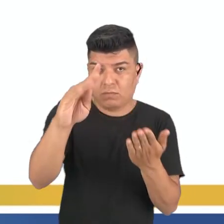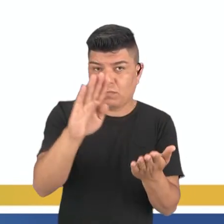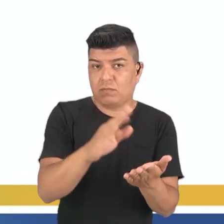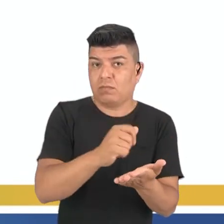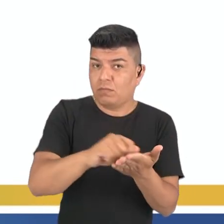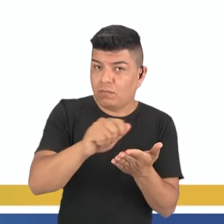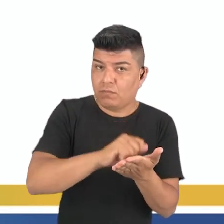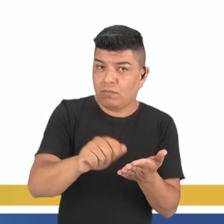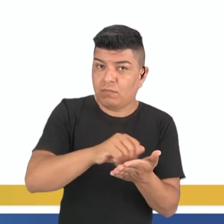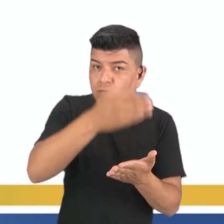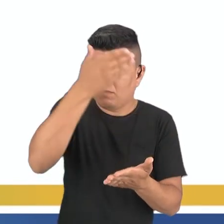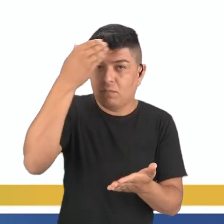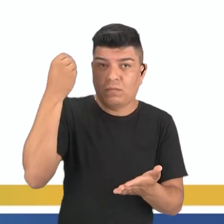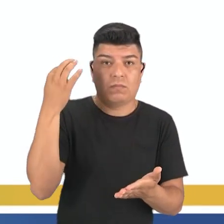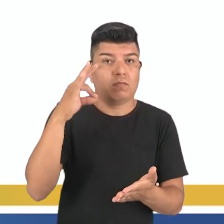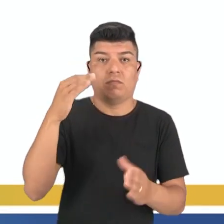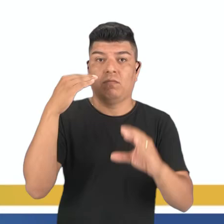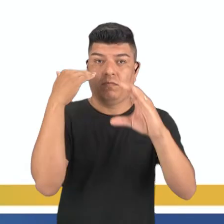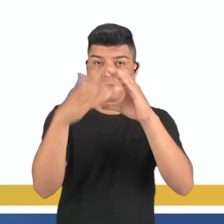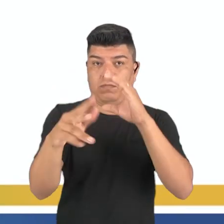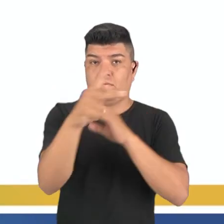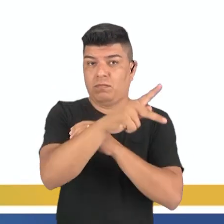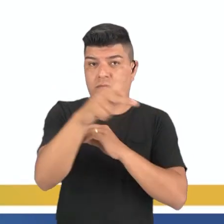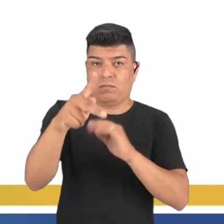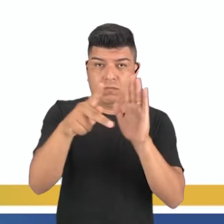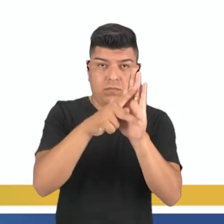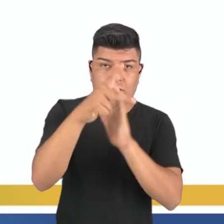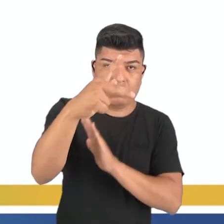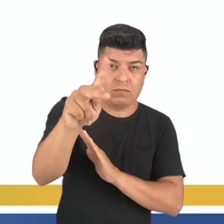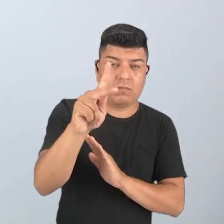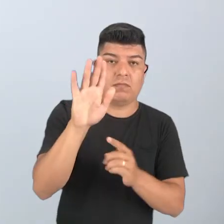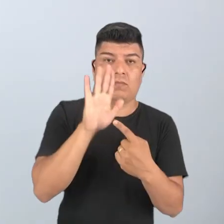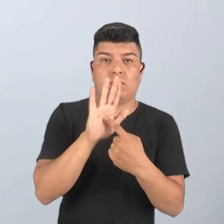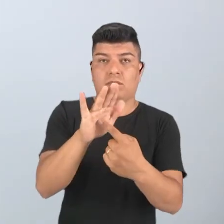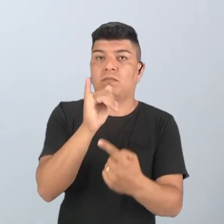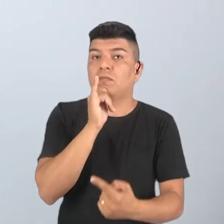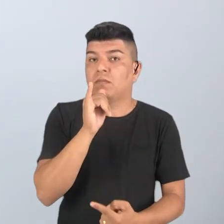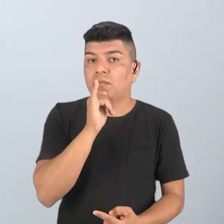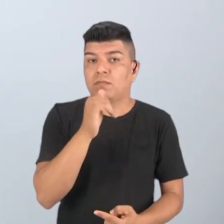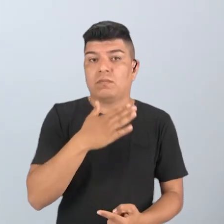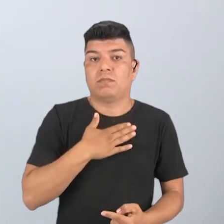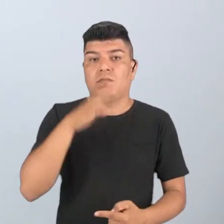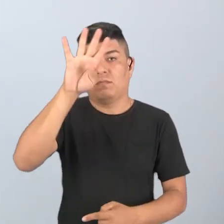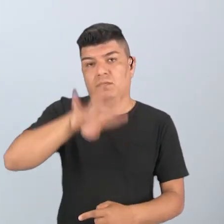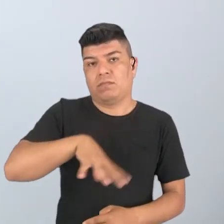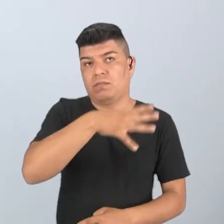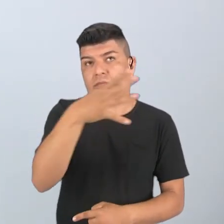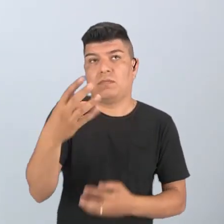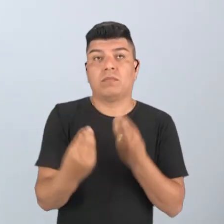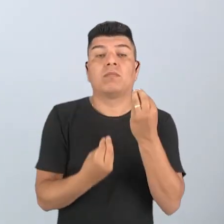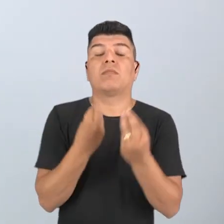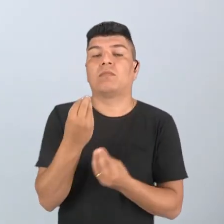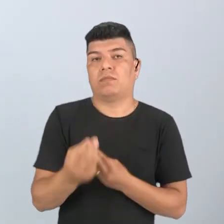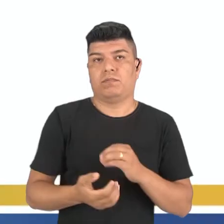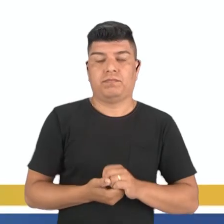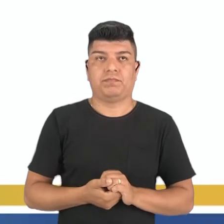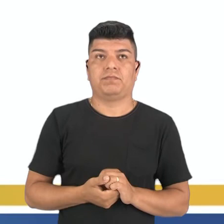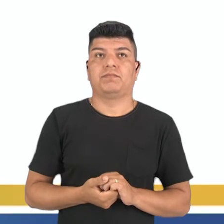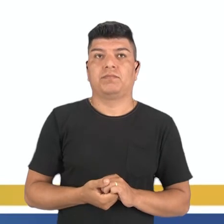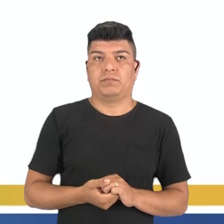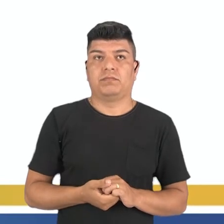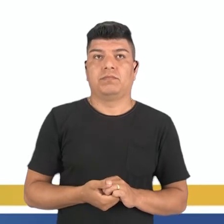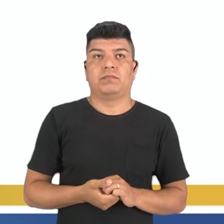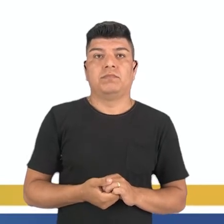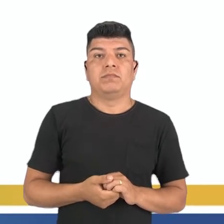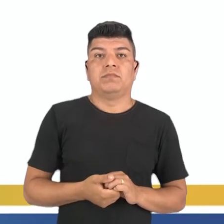não esqueça de, quando terminar, enviar para o seu professor. Eu vou mostrar aqui para vocês um exemplo da minha tabela, como que ela ficou. Olha só,